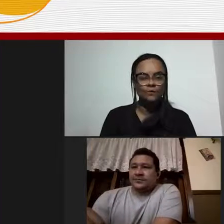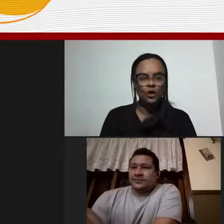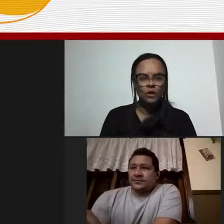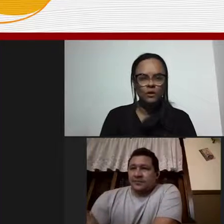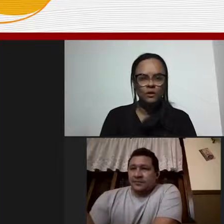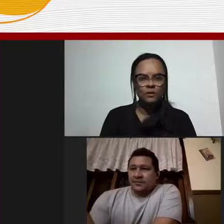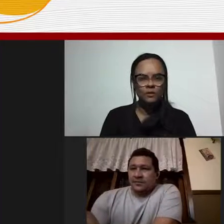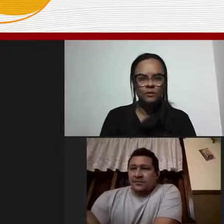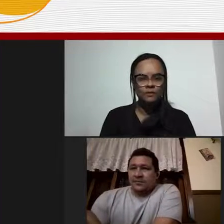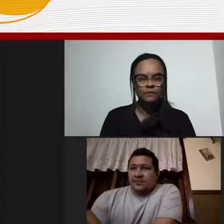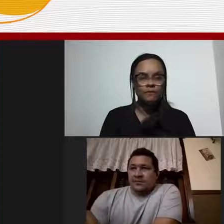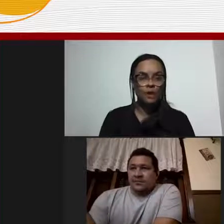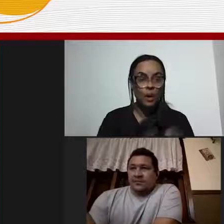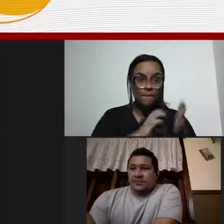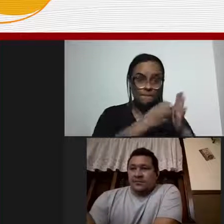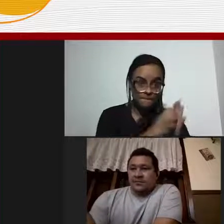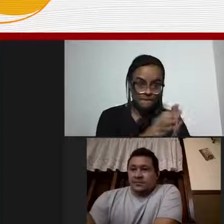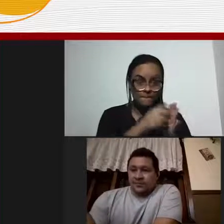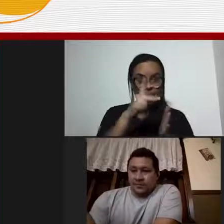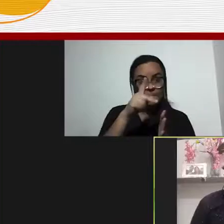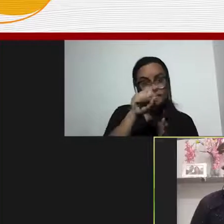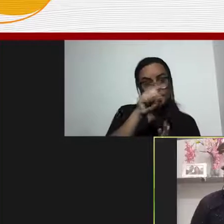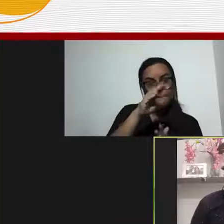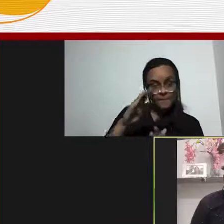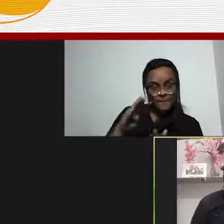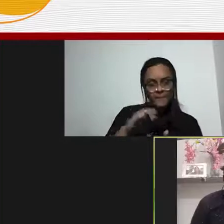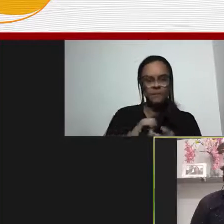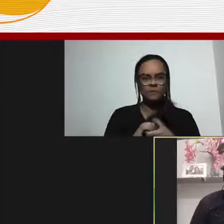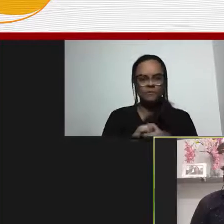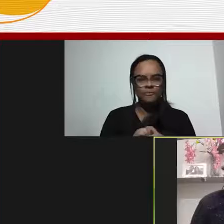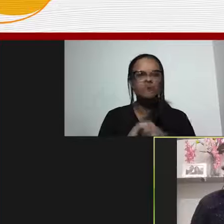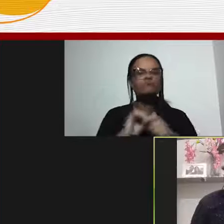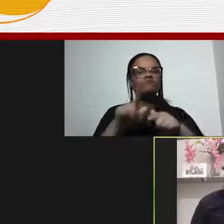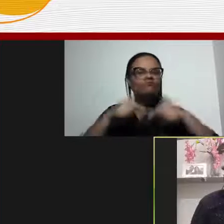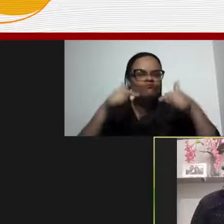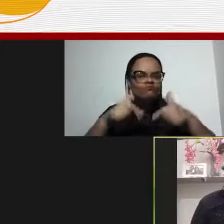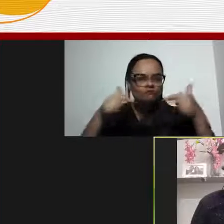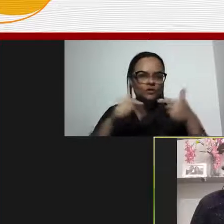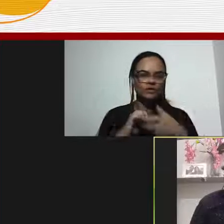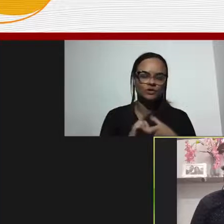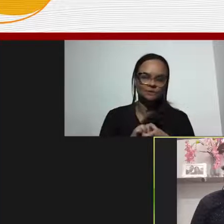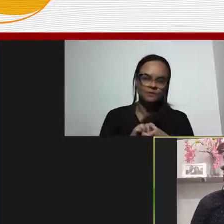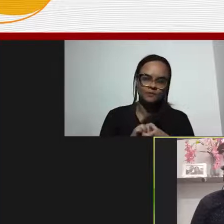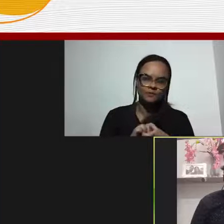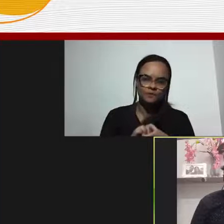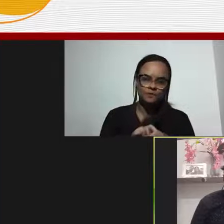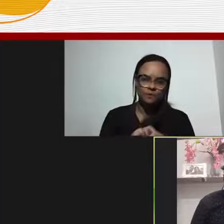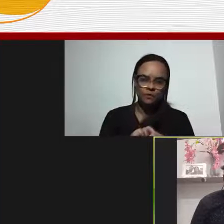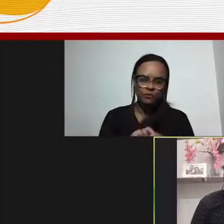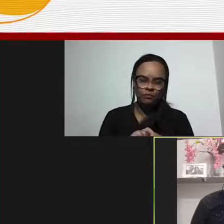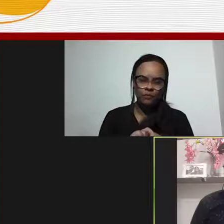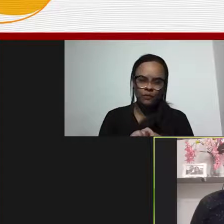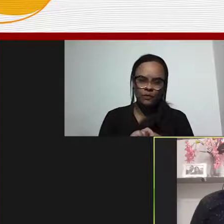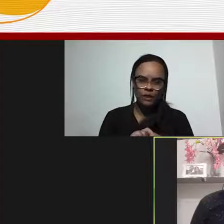Partido Socialista Brasileiro ele vem trabalhando, né, para garantir